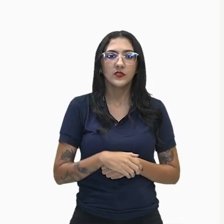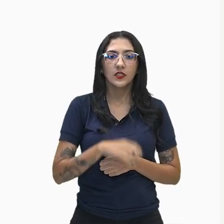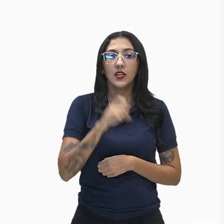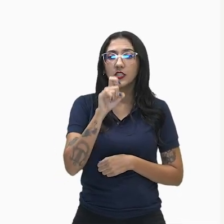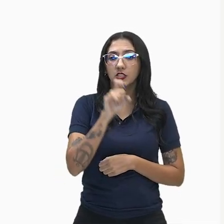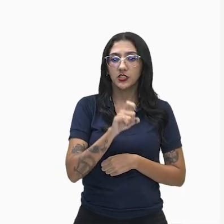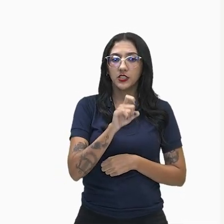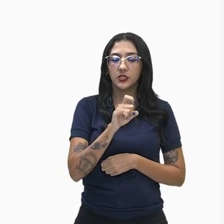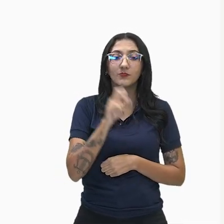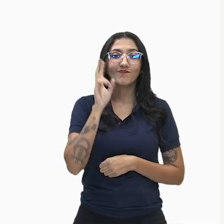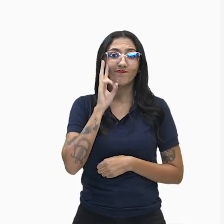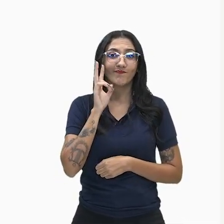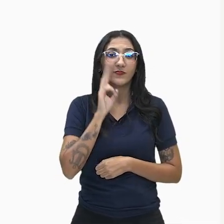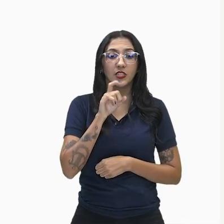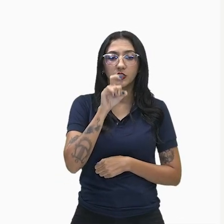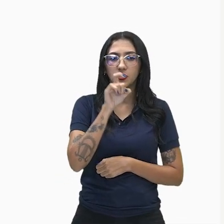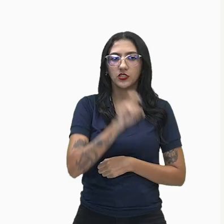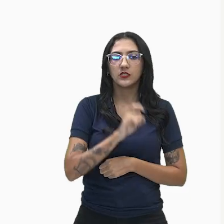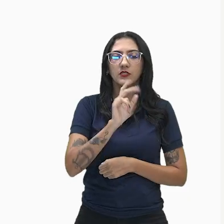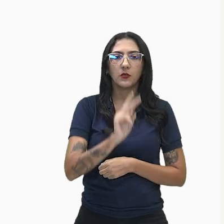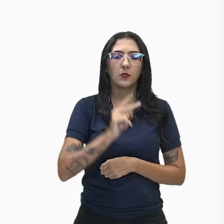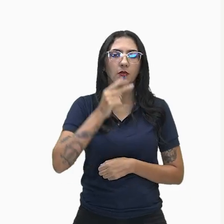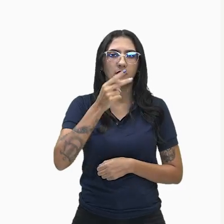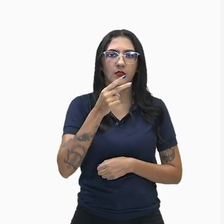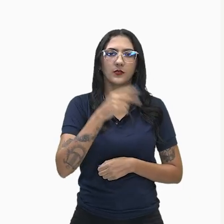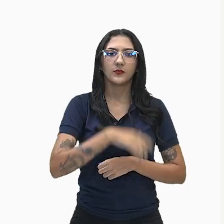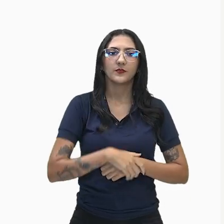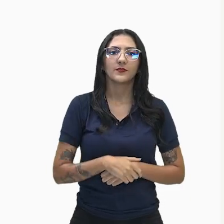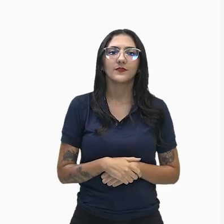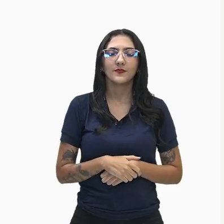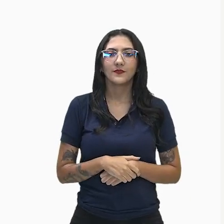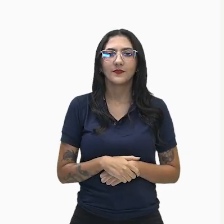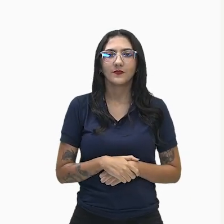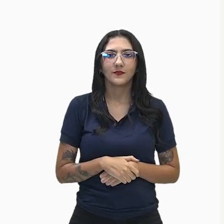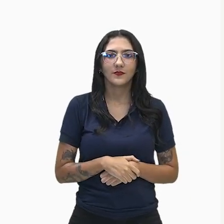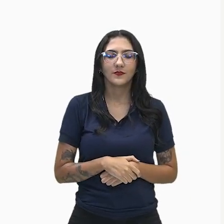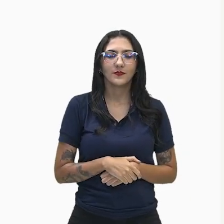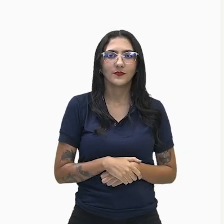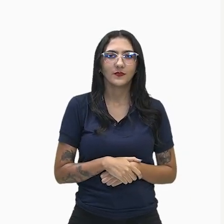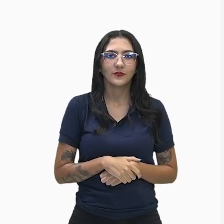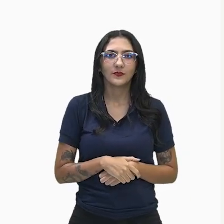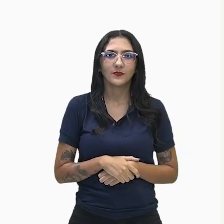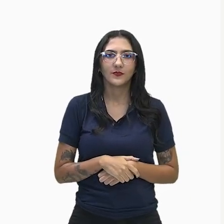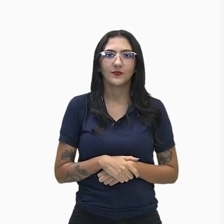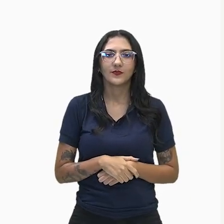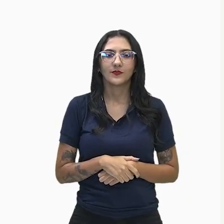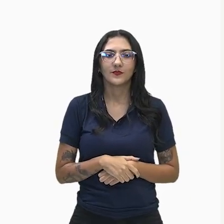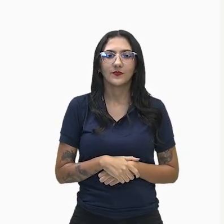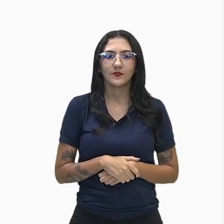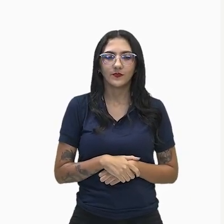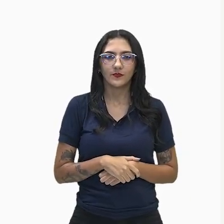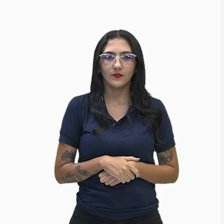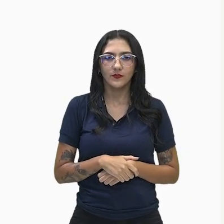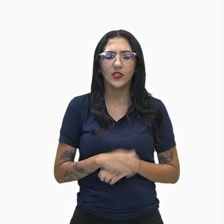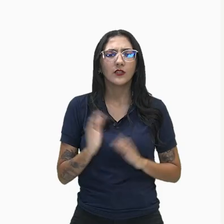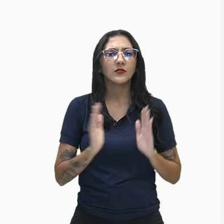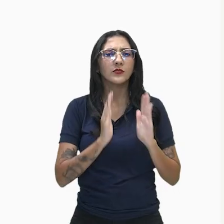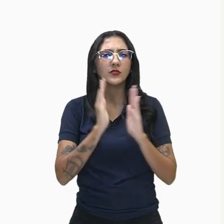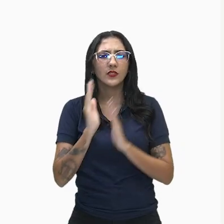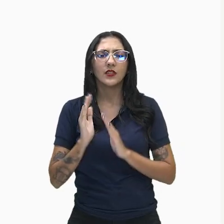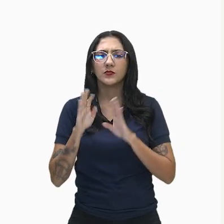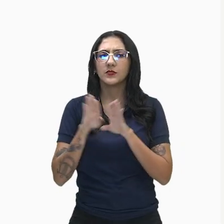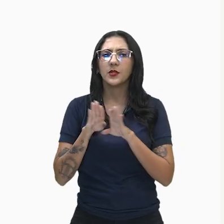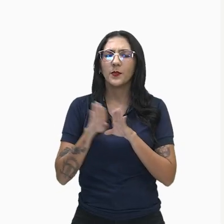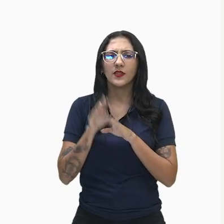é hipotenusa ao quadrado, tá bom? Então, e os catetos? Professor, a ordem que eu vou colocar